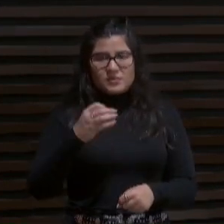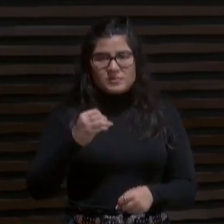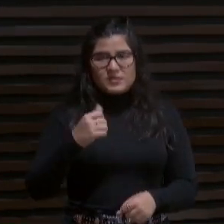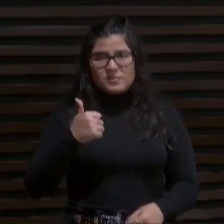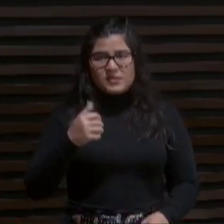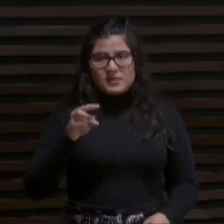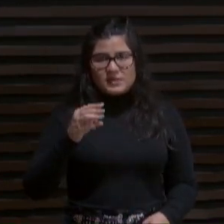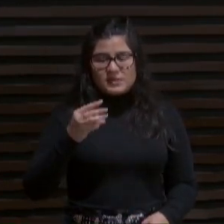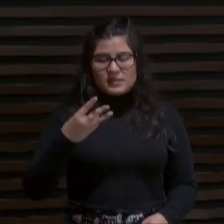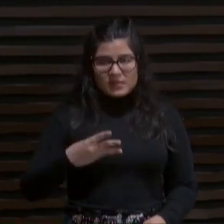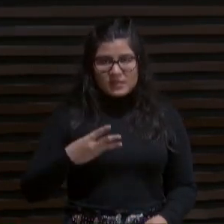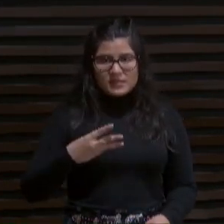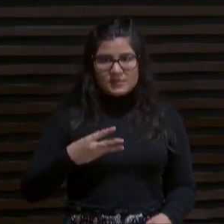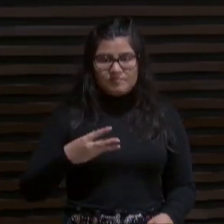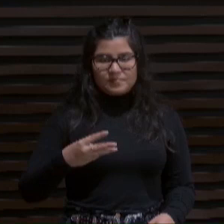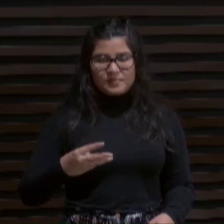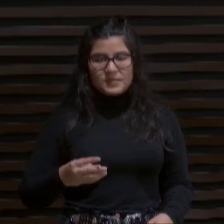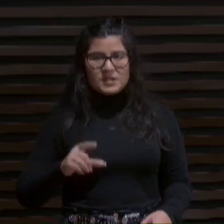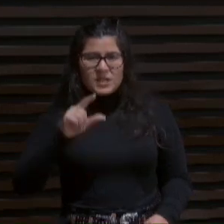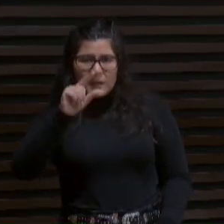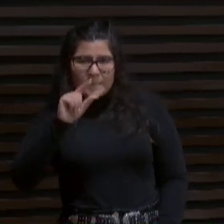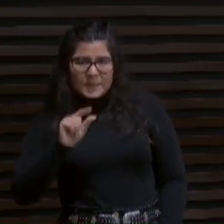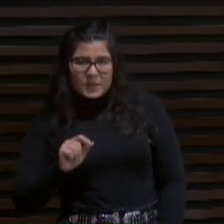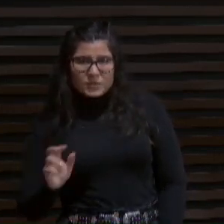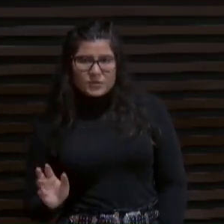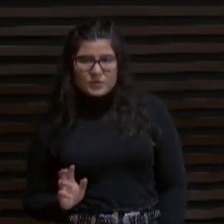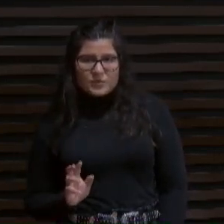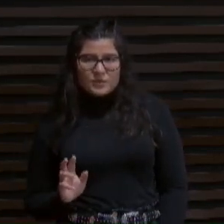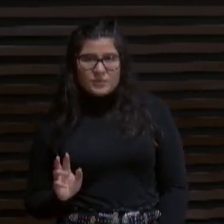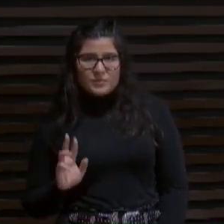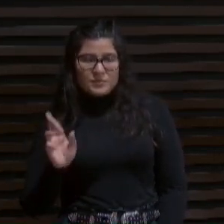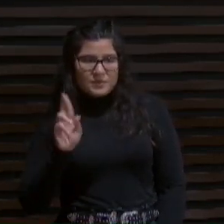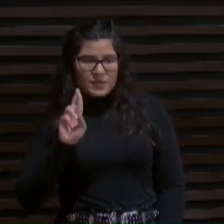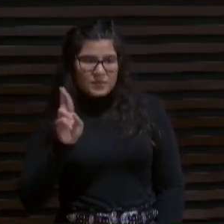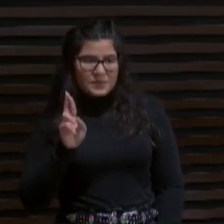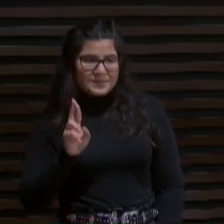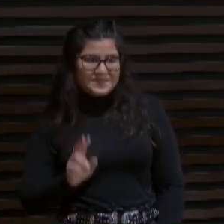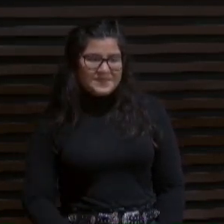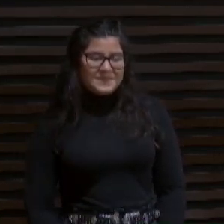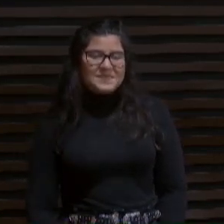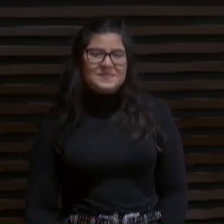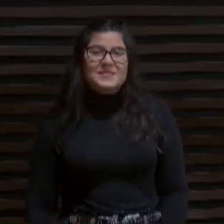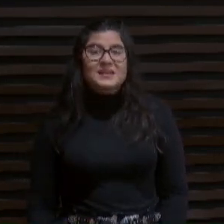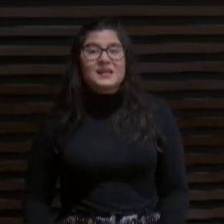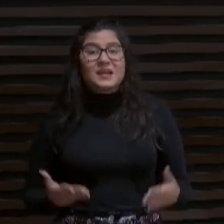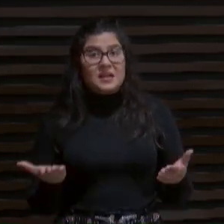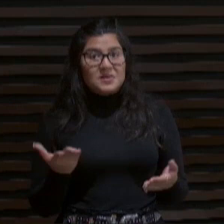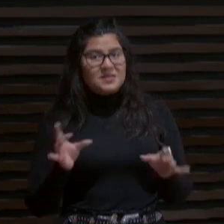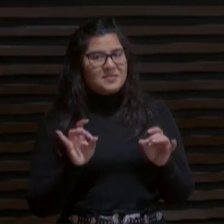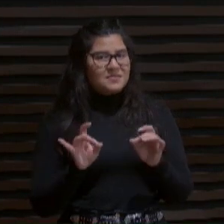A gente reduziu o valor dela para R$32 mil. Graças a Deus vendeu a Spin, segunda-feira agora. Né? Mas